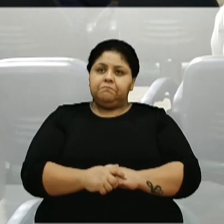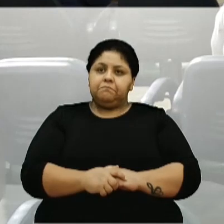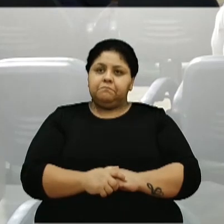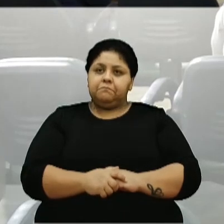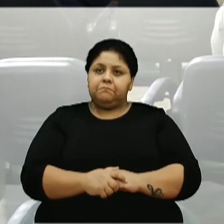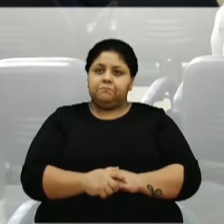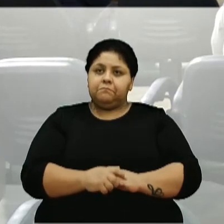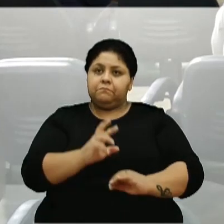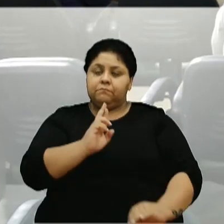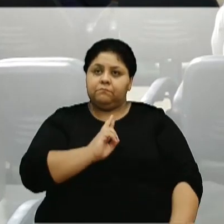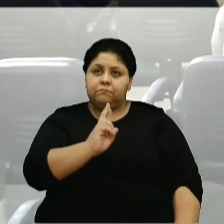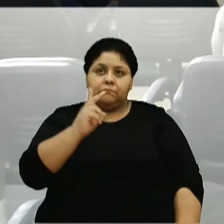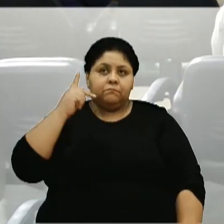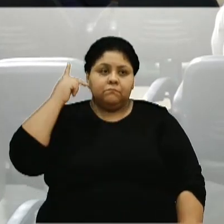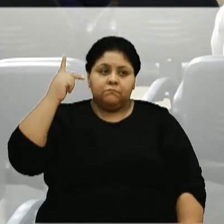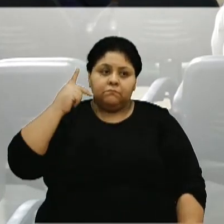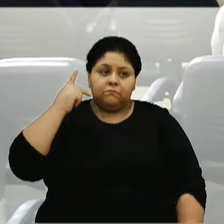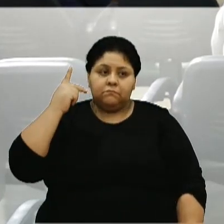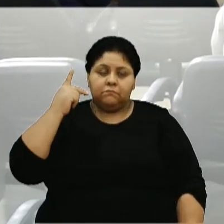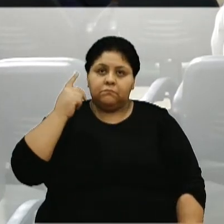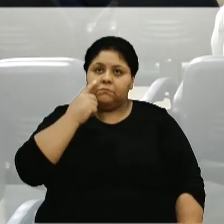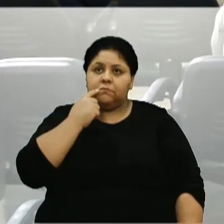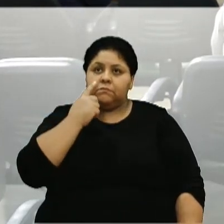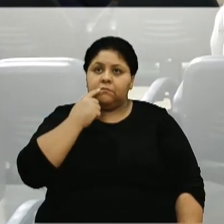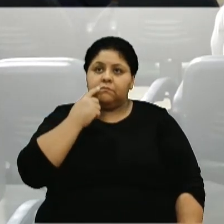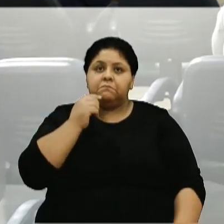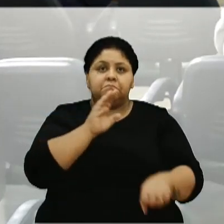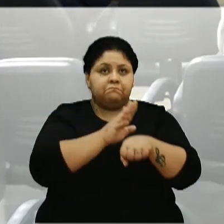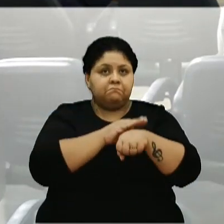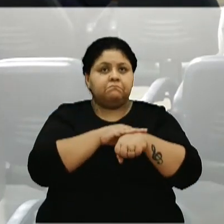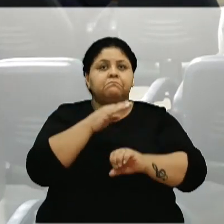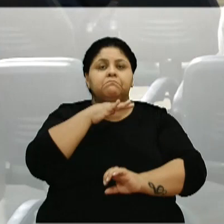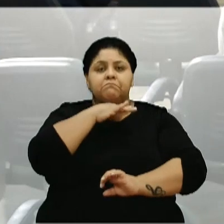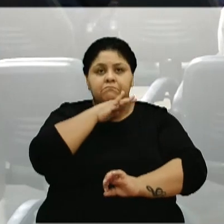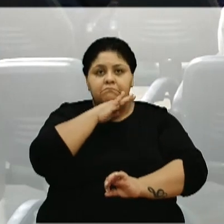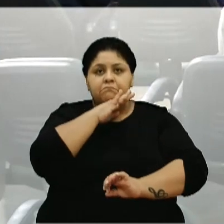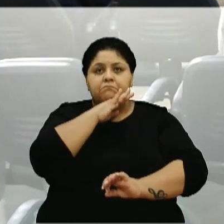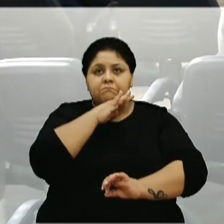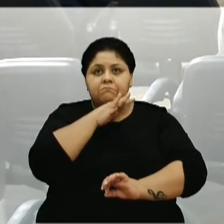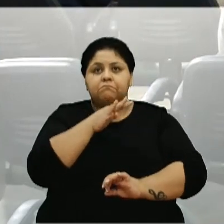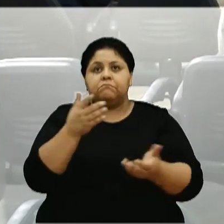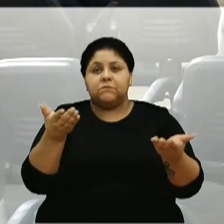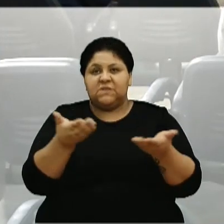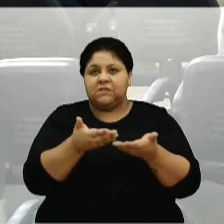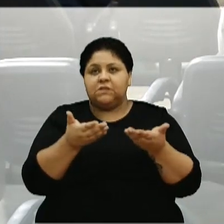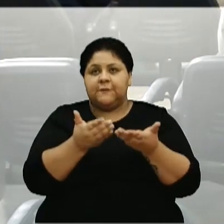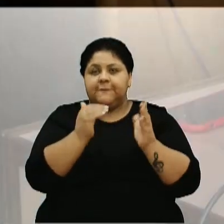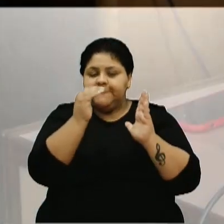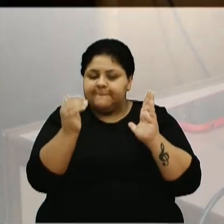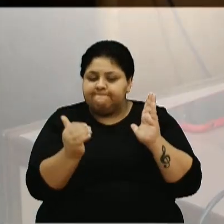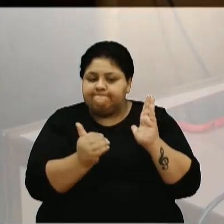Em resposta à vereadora Rose sobre as nomeações, haja vista que estamos abaixo do